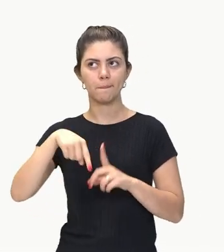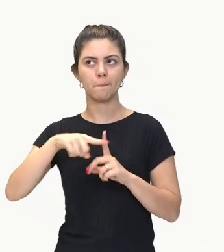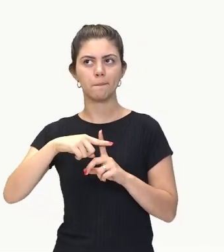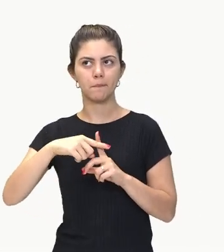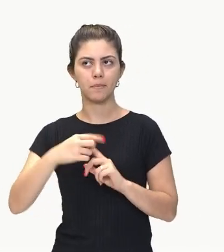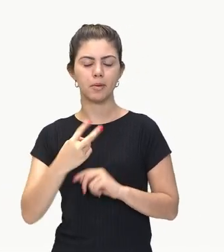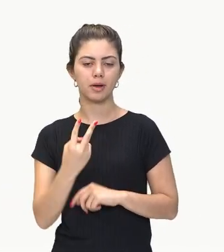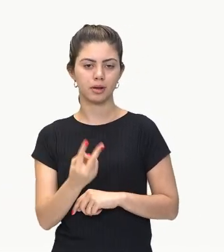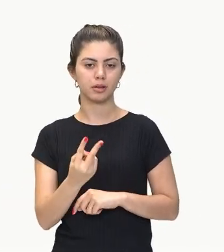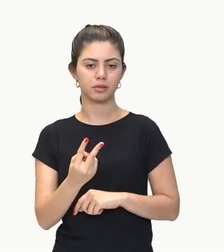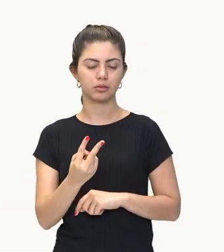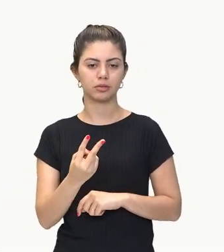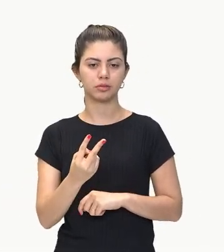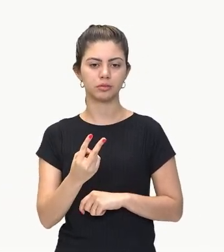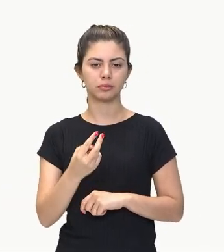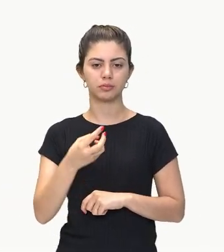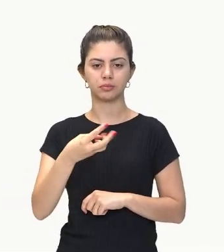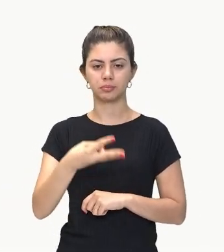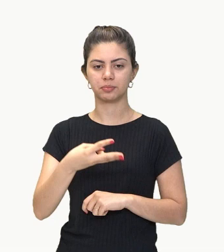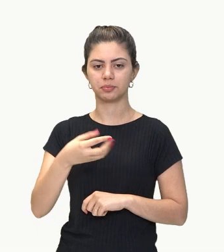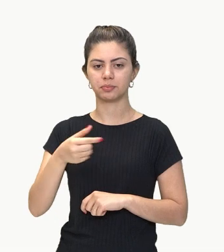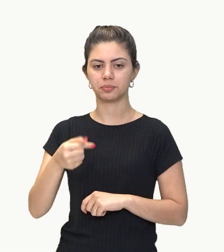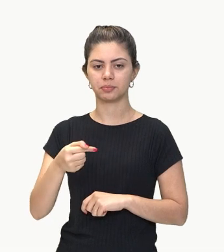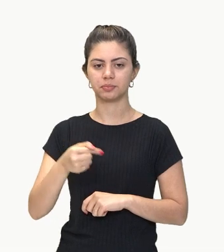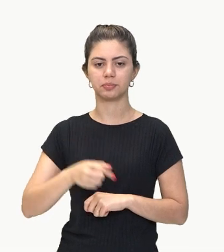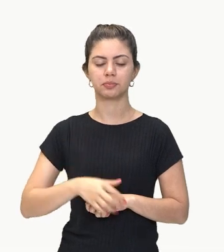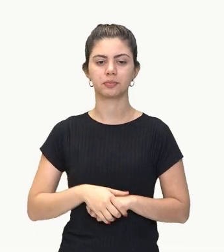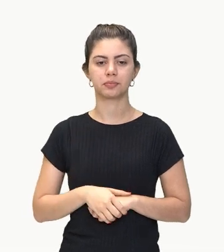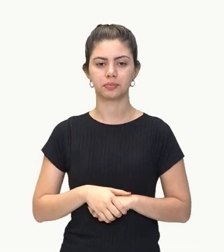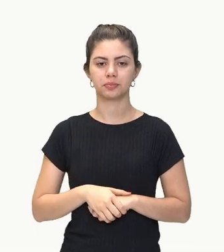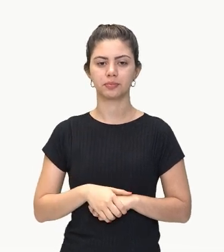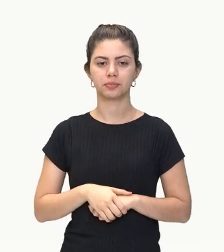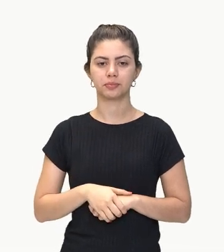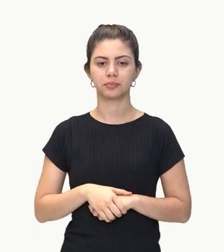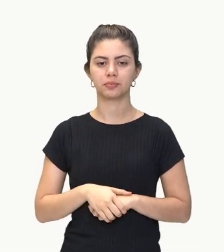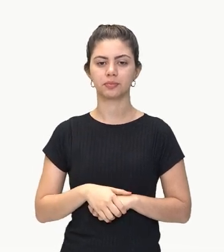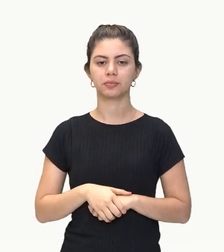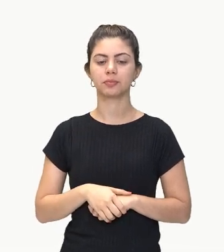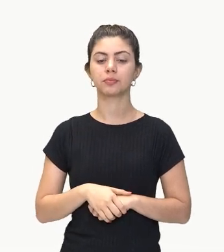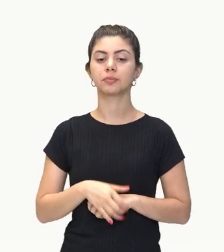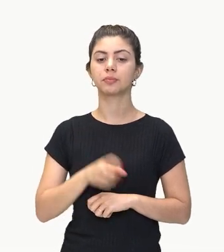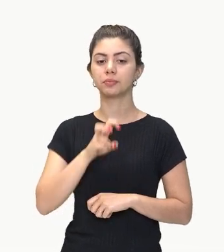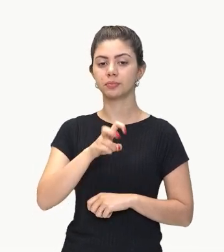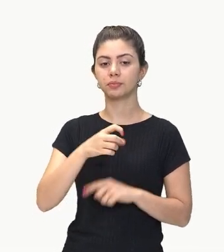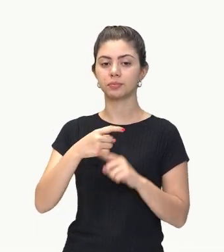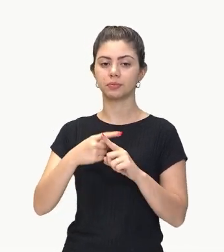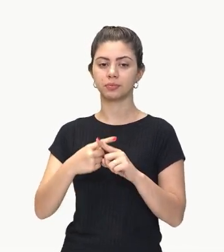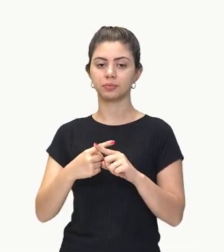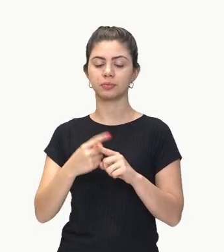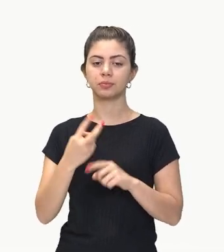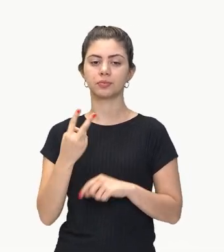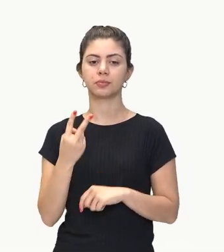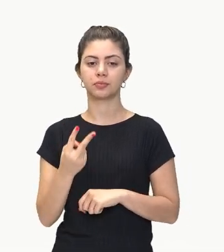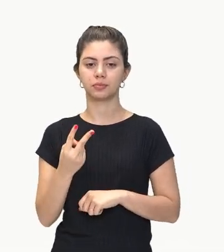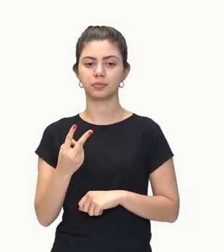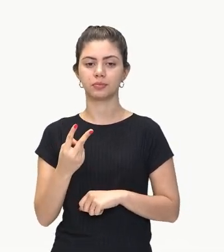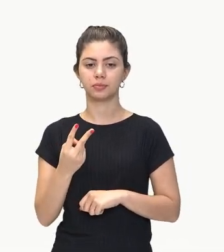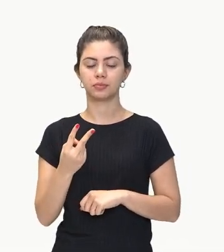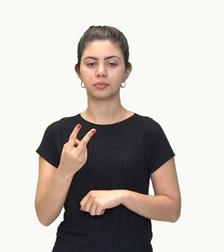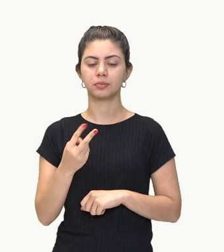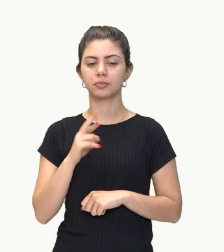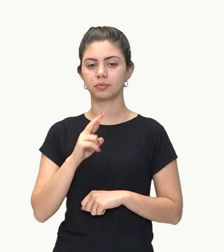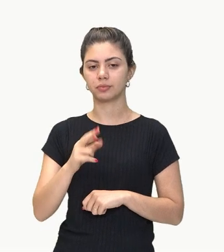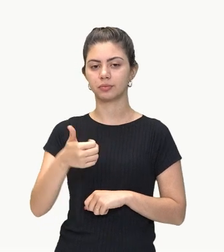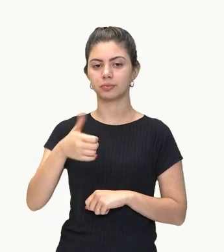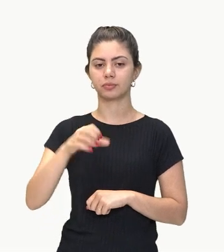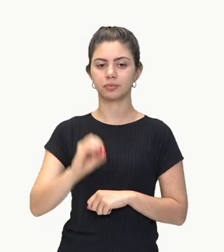que subiu, 37. Vai 3. E 5 vezes 2, que é